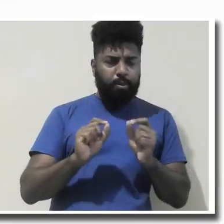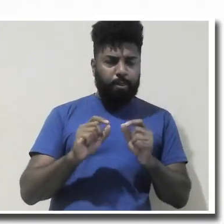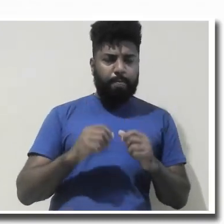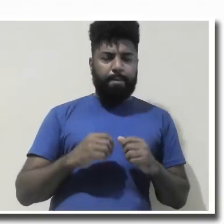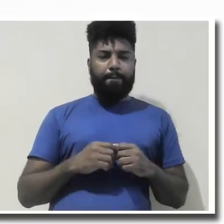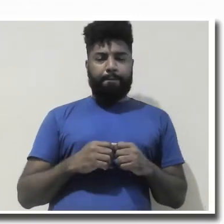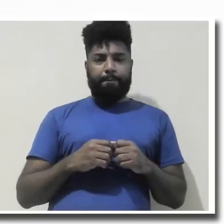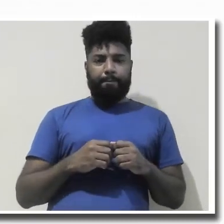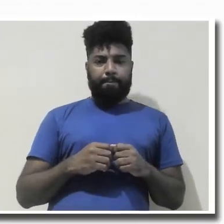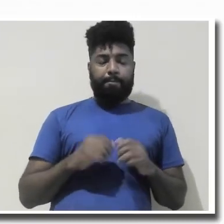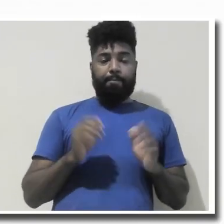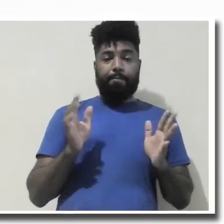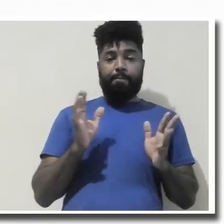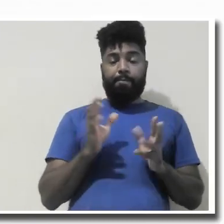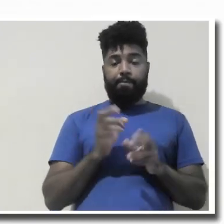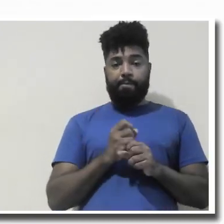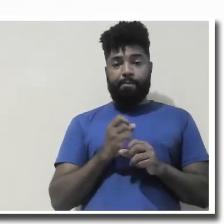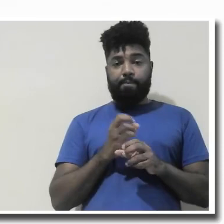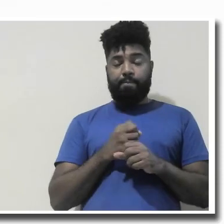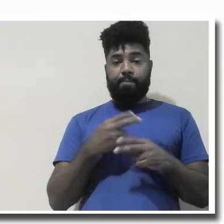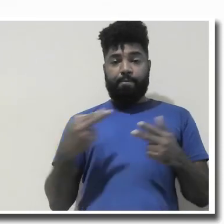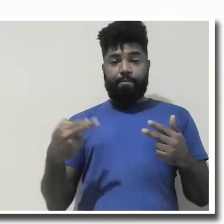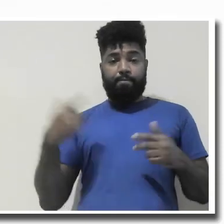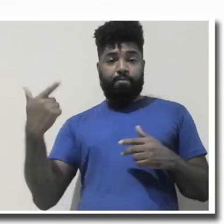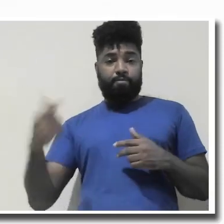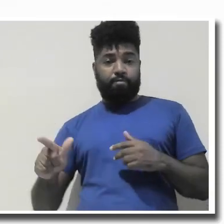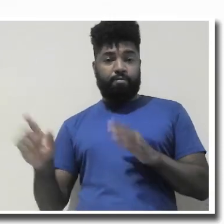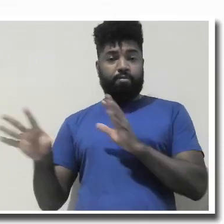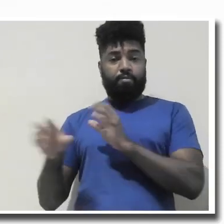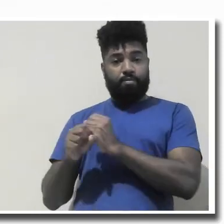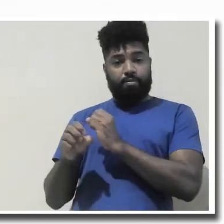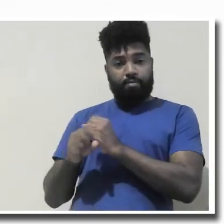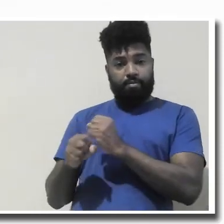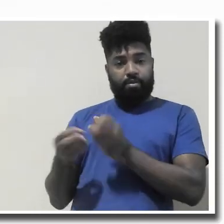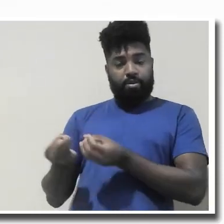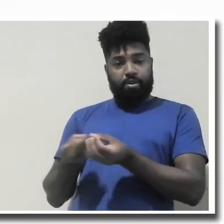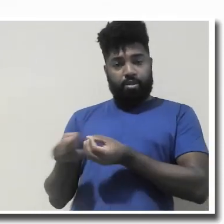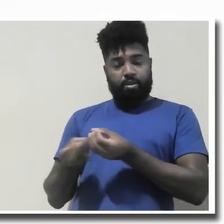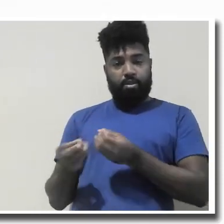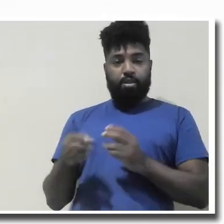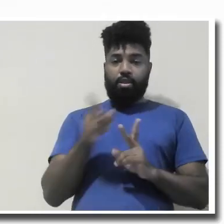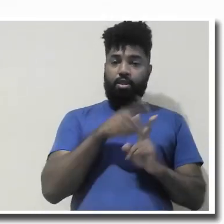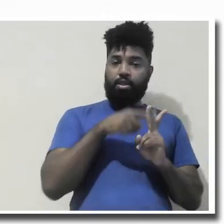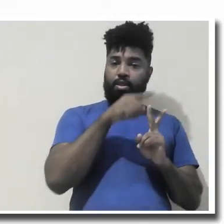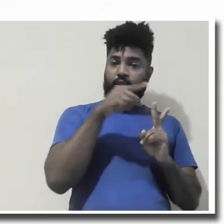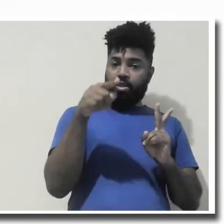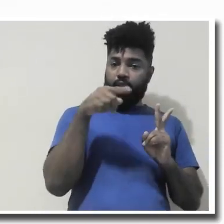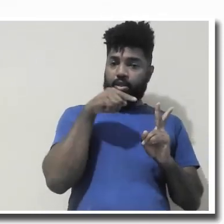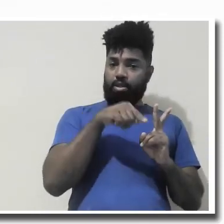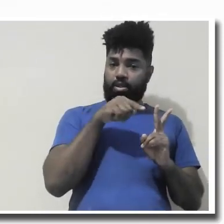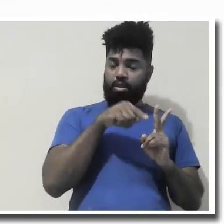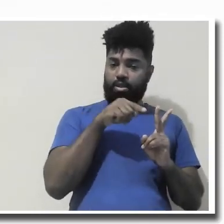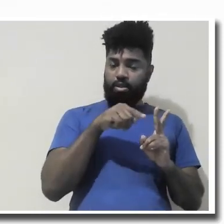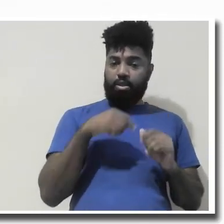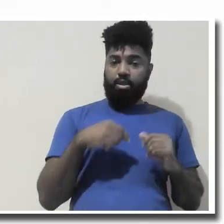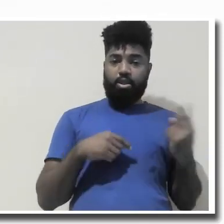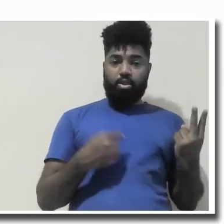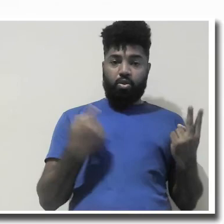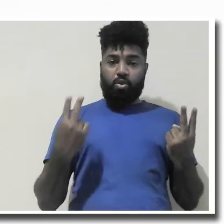a operações que dependem de outras operações. Então, aqui no caso, a raiz quadrada depende da soma de 2 com